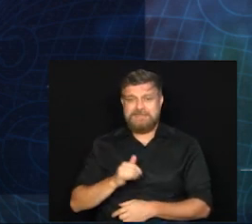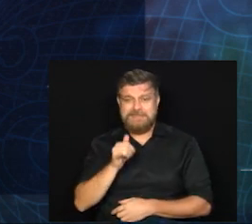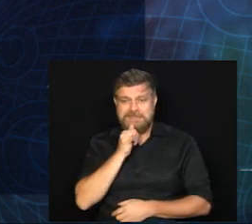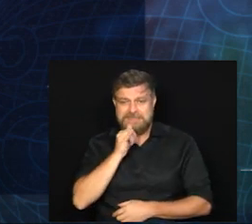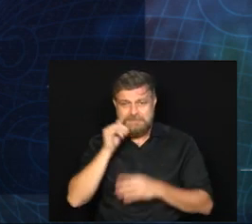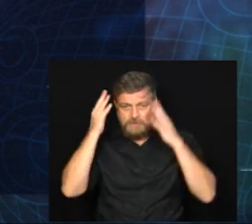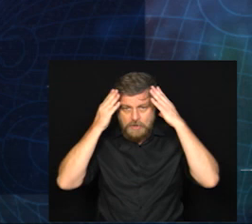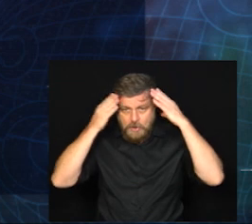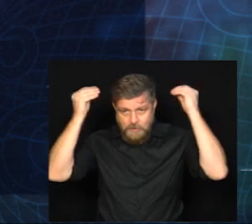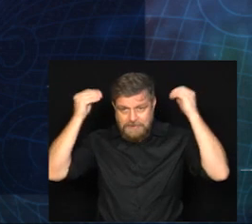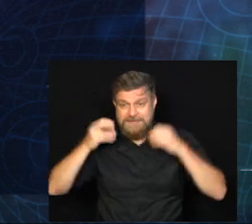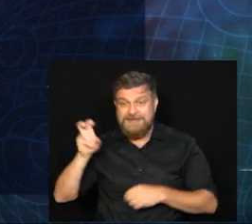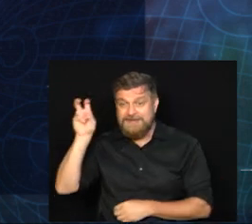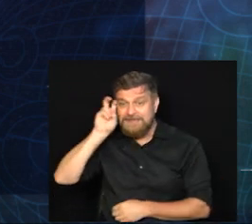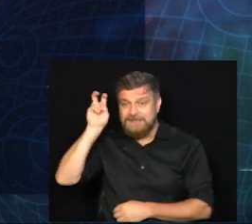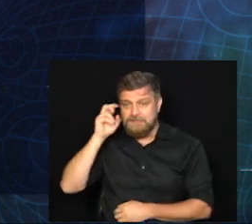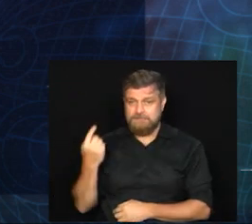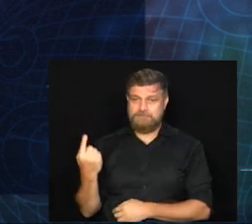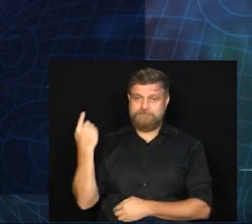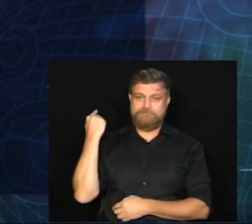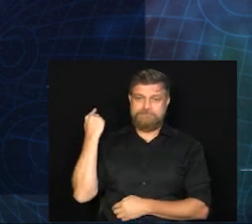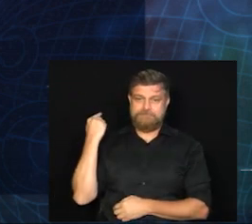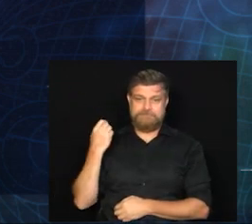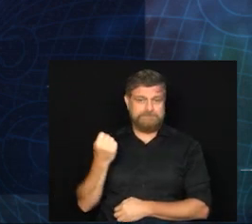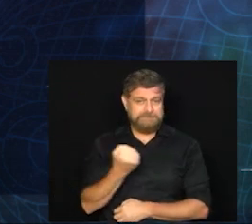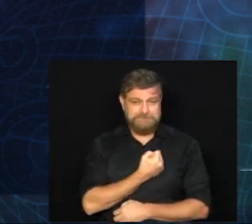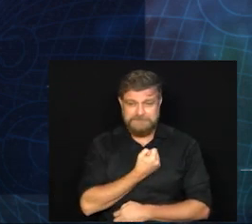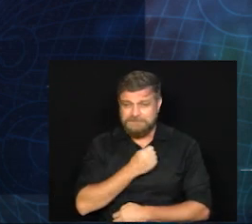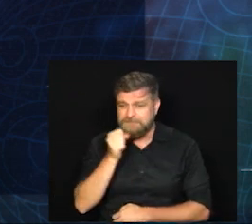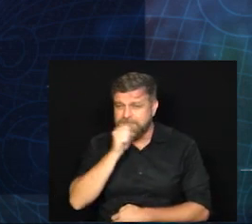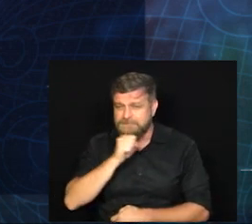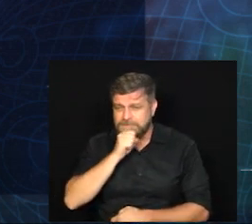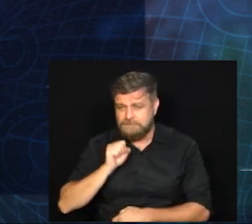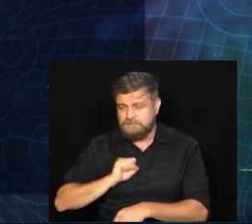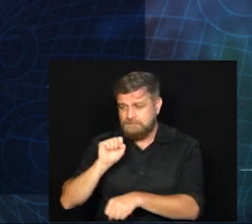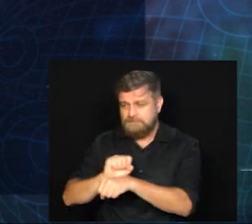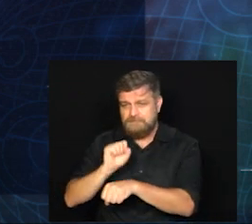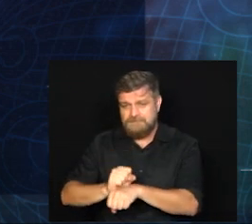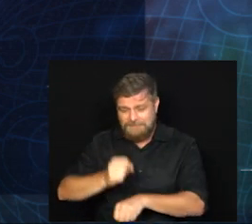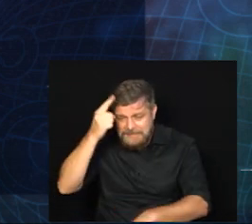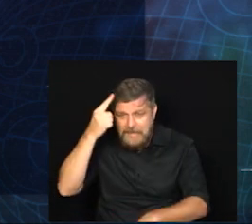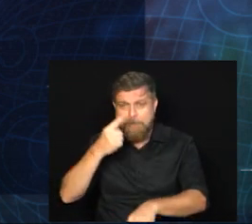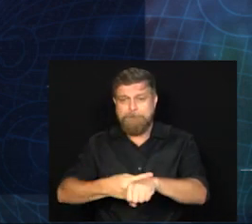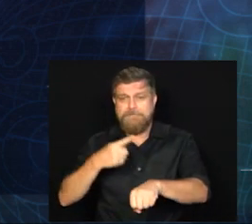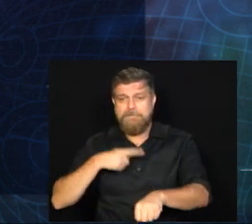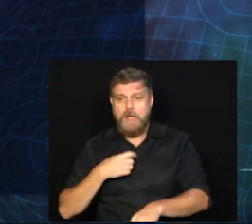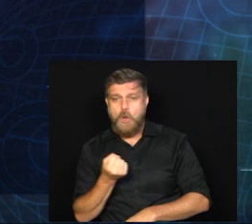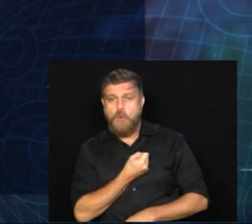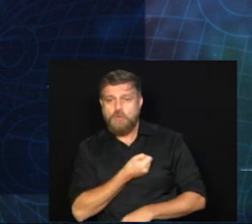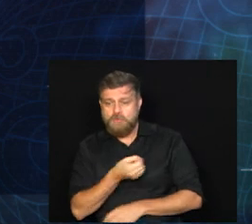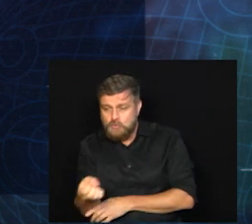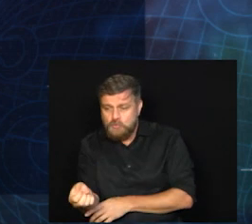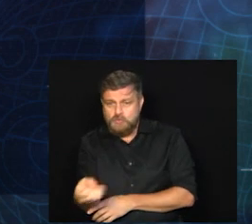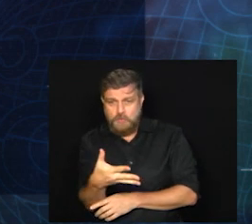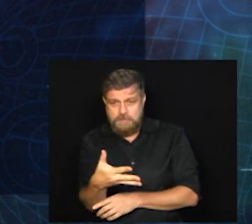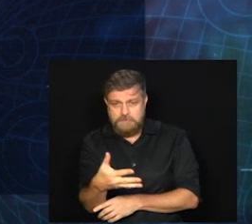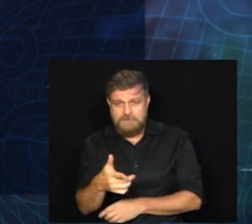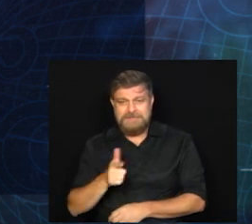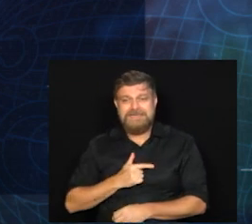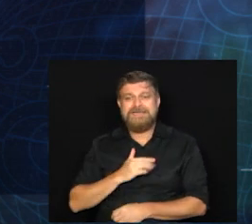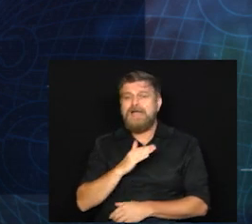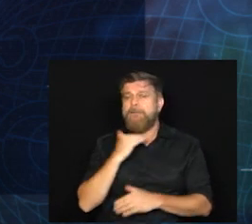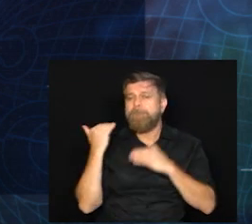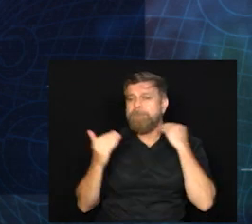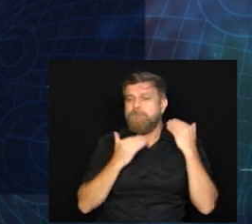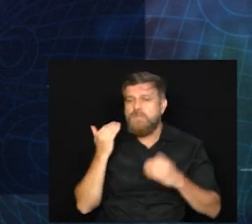foi feita na última quinta-feira, portanto a gente aguarda a qualquer momento uma nova atualização. Em óbitos nós temos na